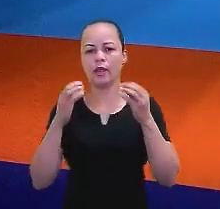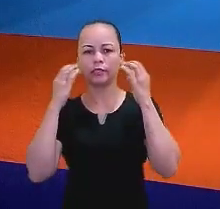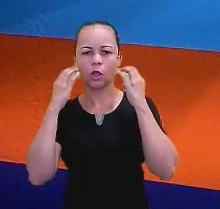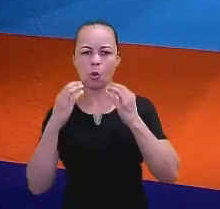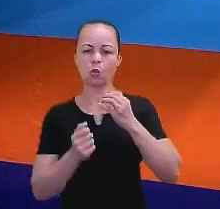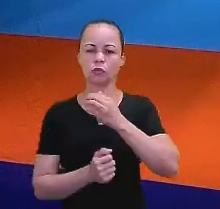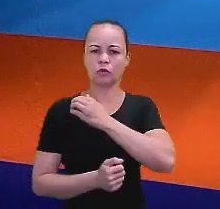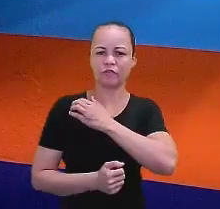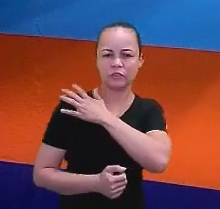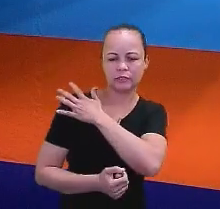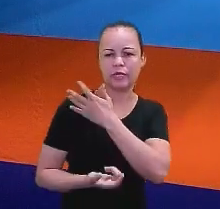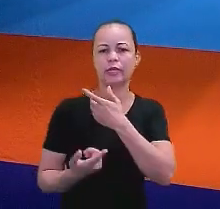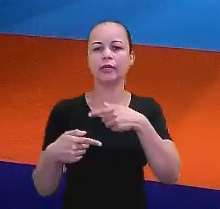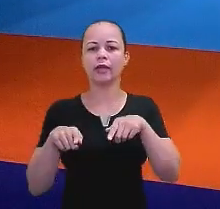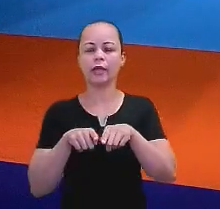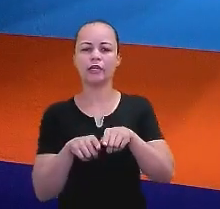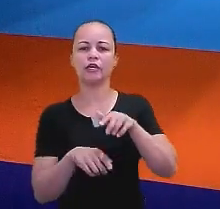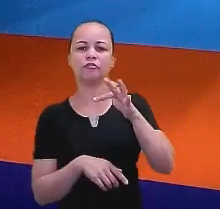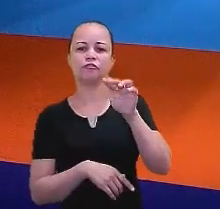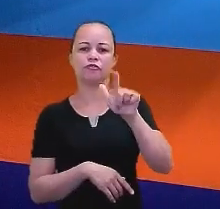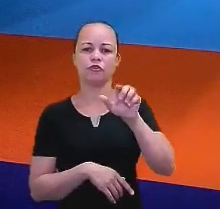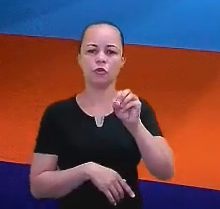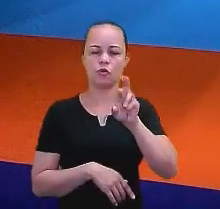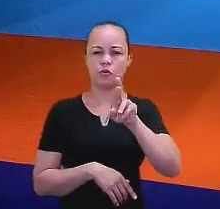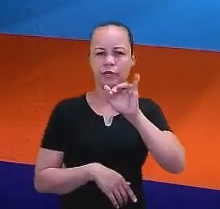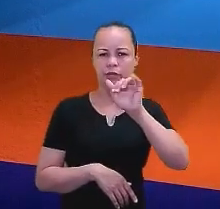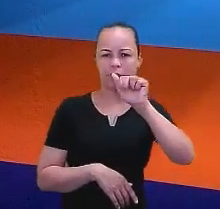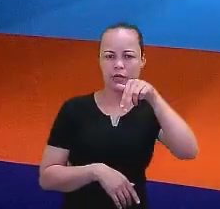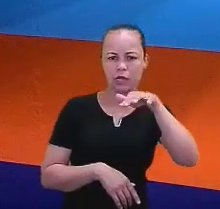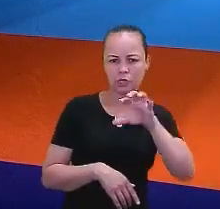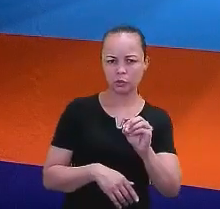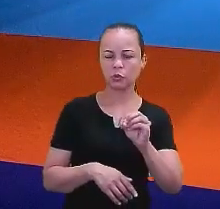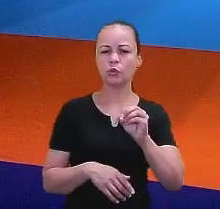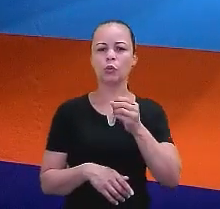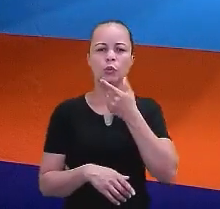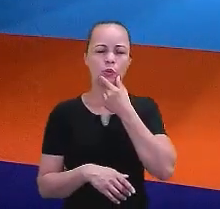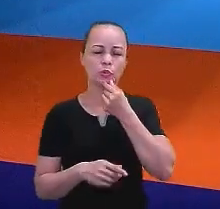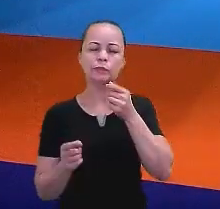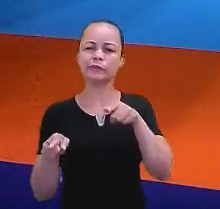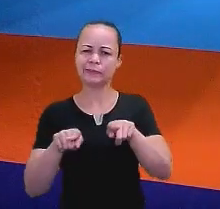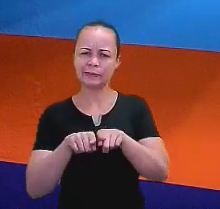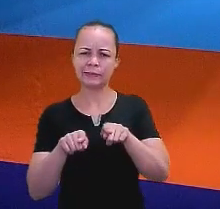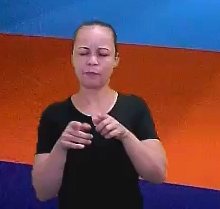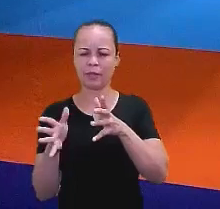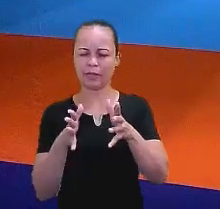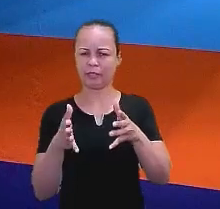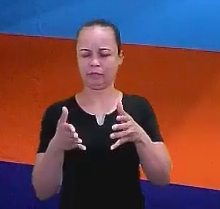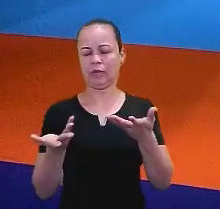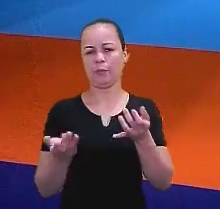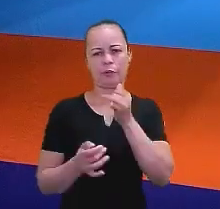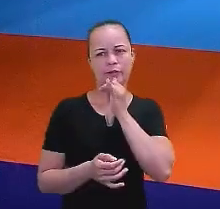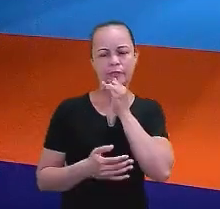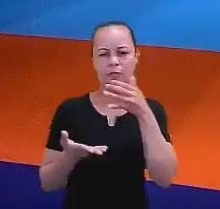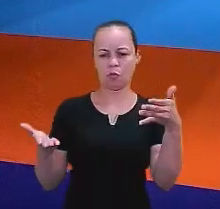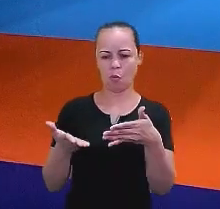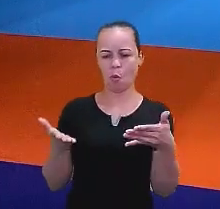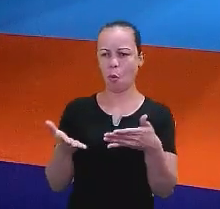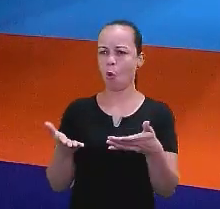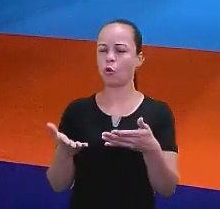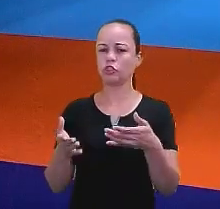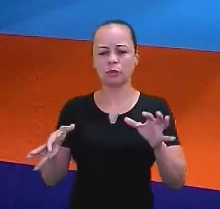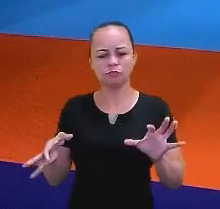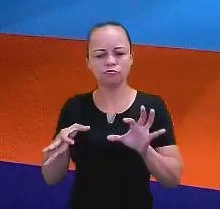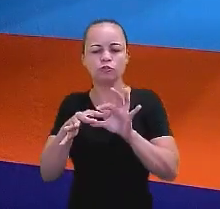decidiram, hoje é um dia que nós estamos bonitos e vamos nos livrar da monarquia.